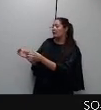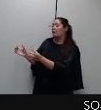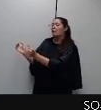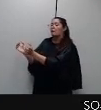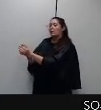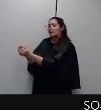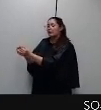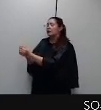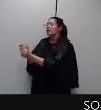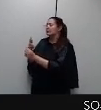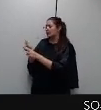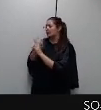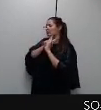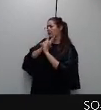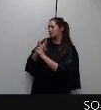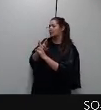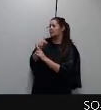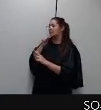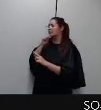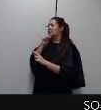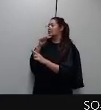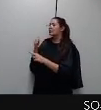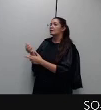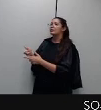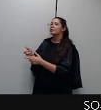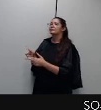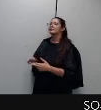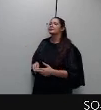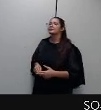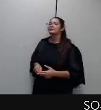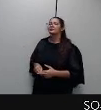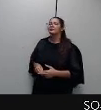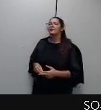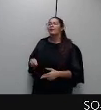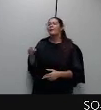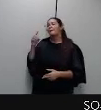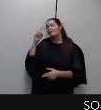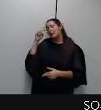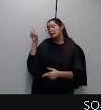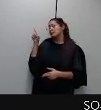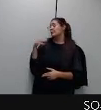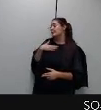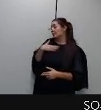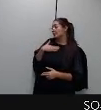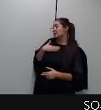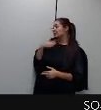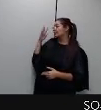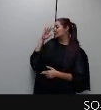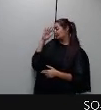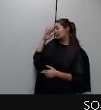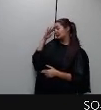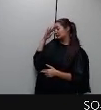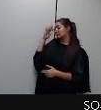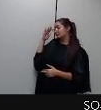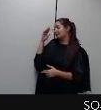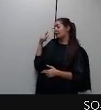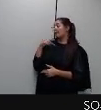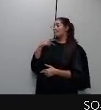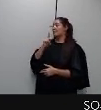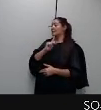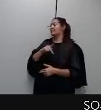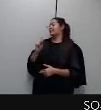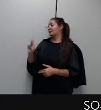responsabilidade ainda que não haja que você come e sobre o entendimento baseado eleições do Professor Paulo de Barros Carvalho